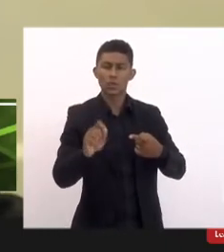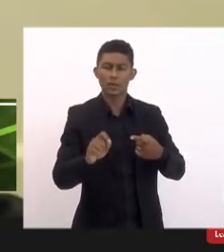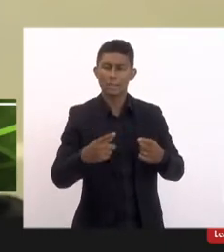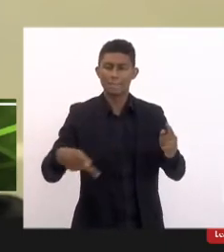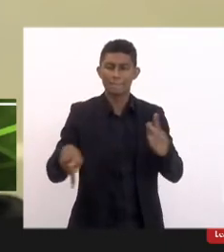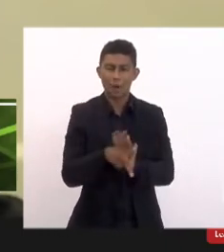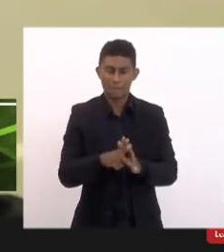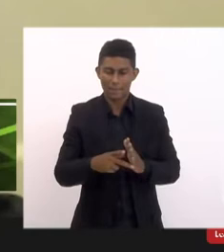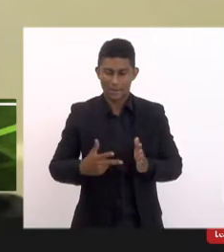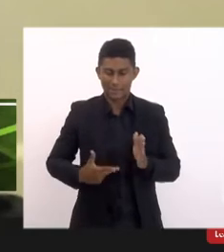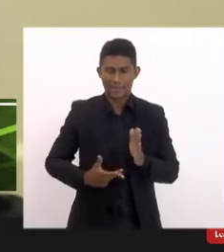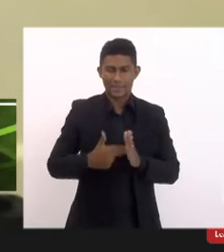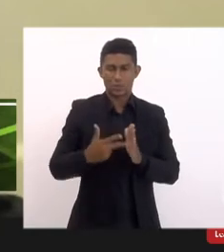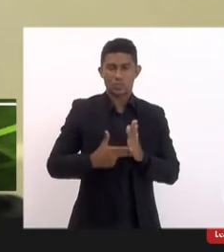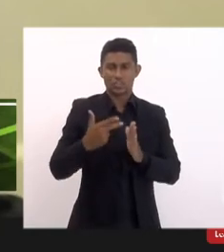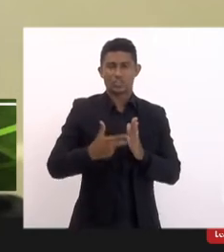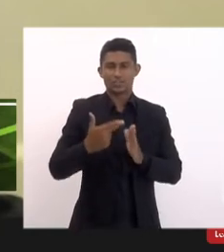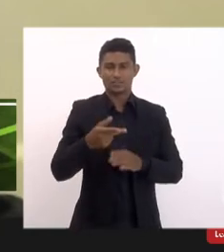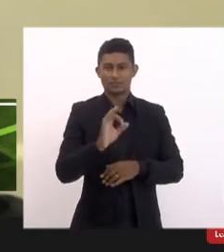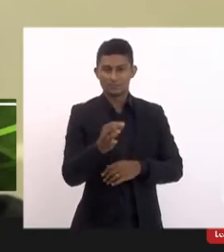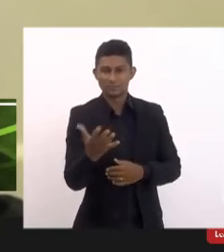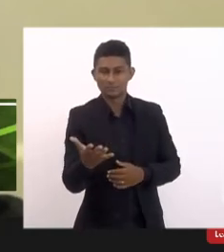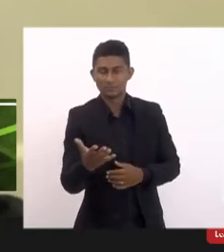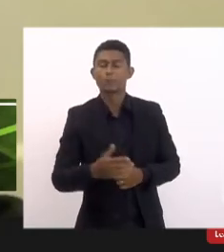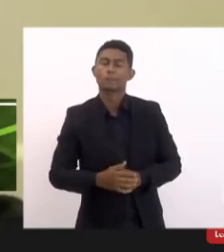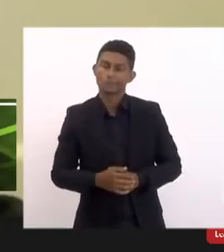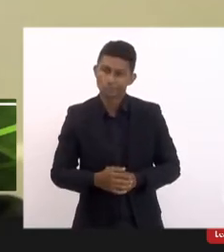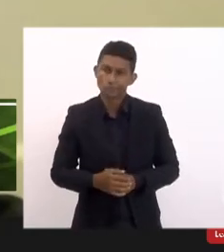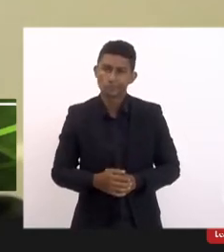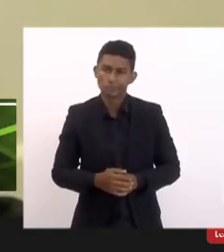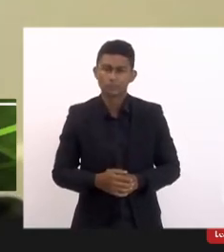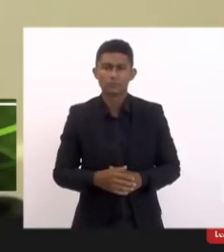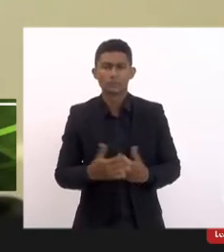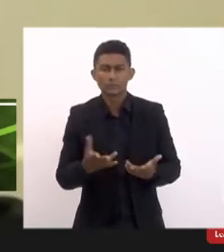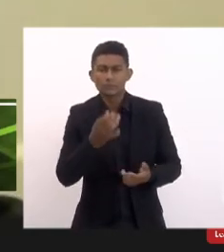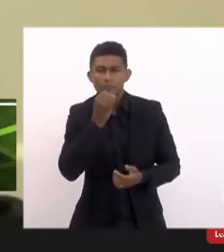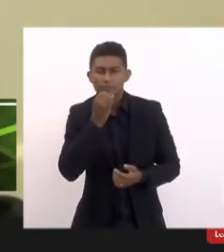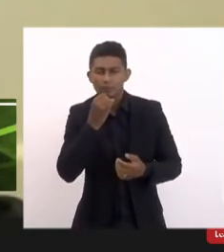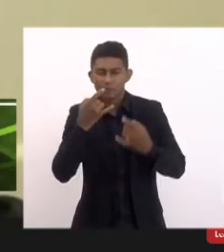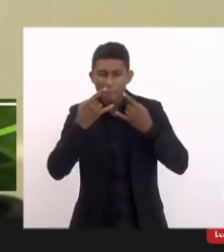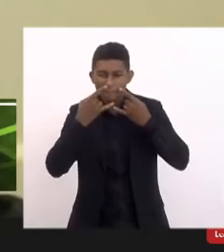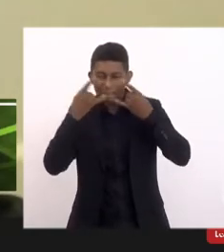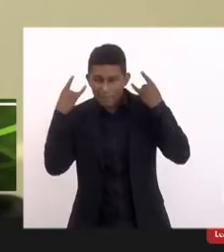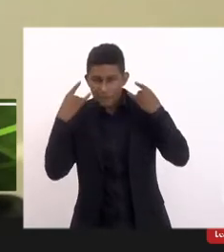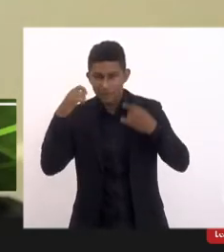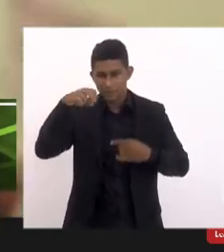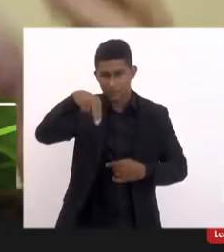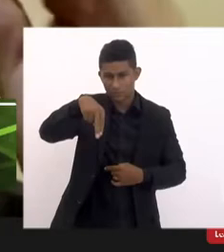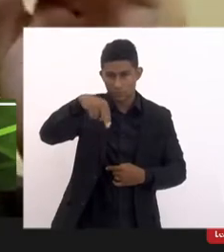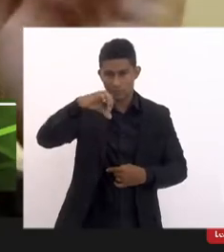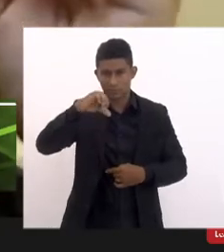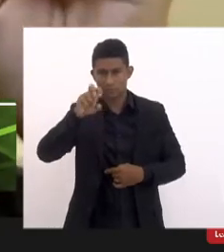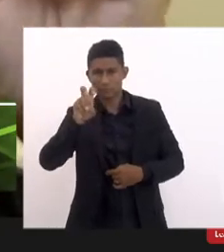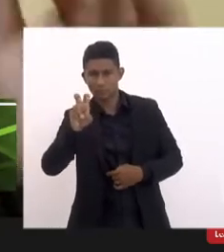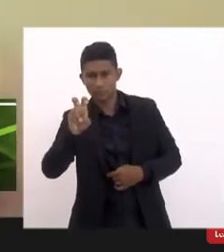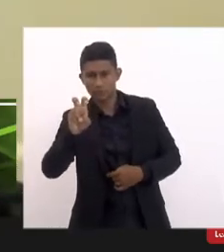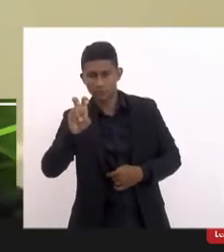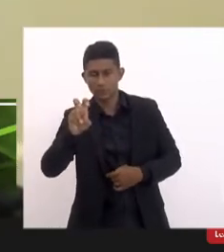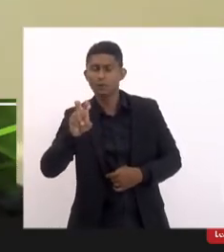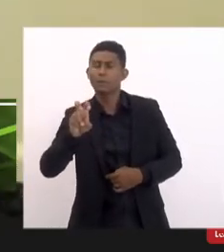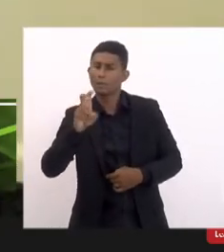para esses ambientes. Tá? Não necessariamente a N95 é uma máscara de uso